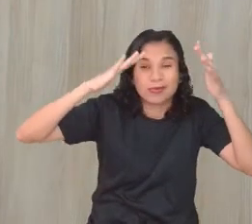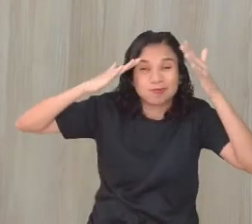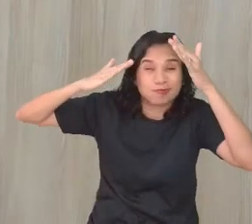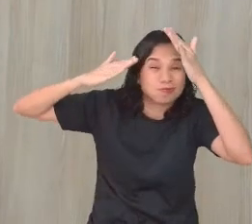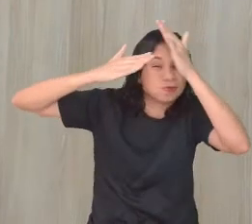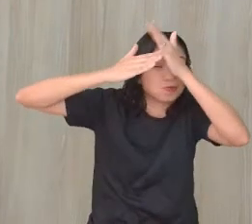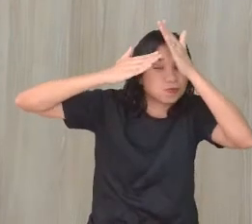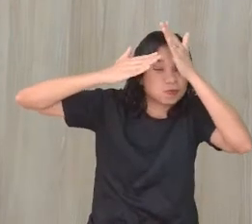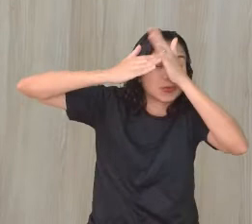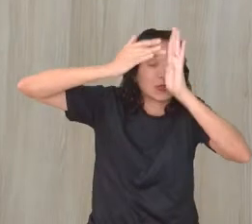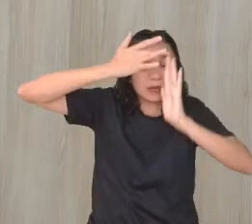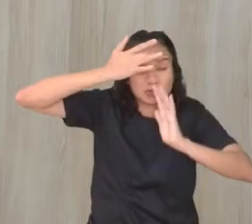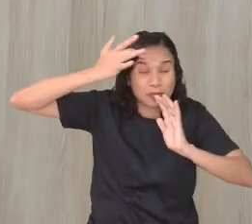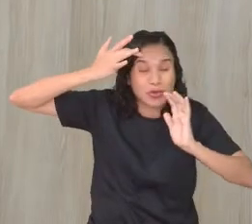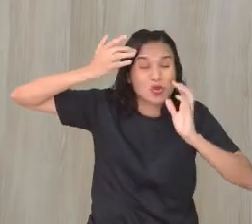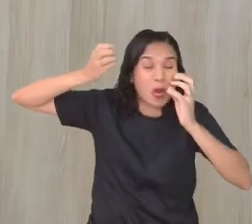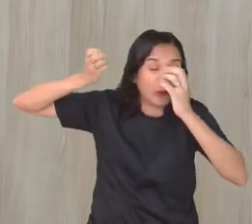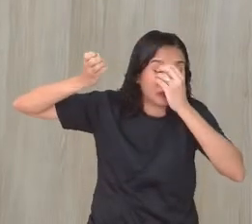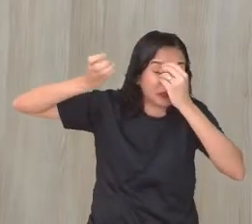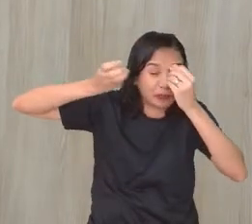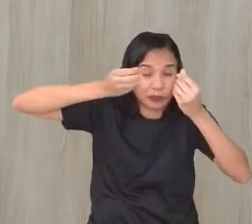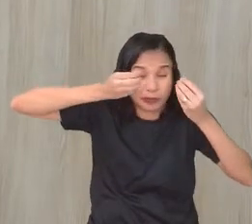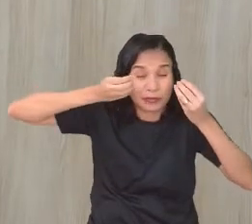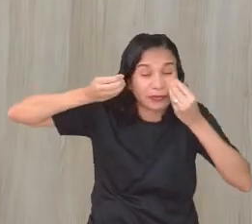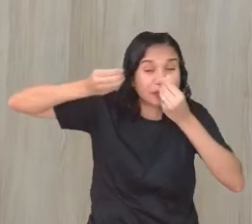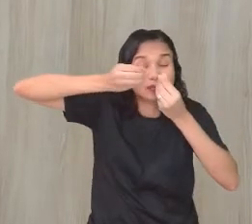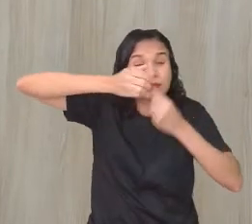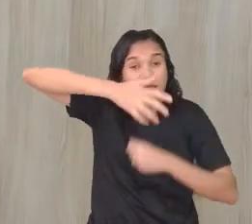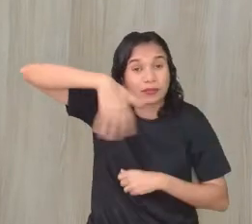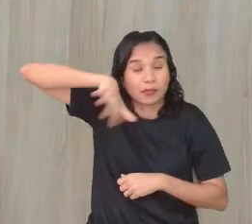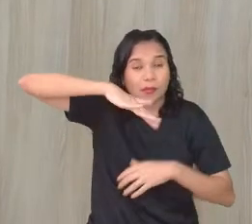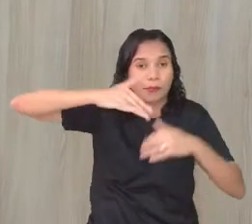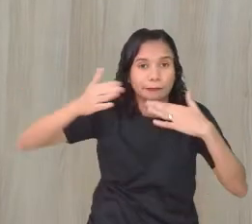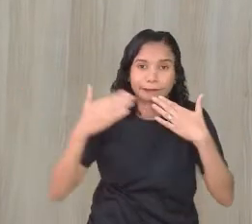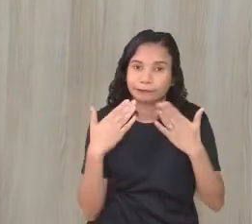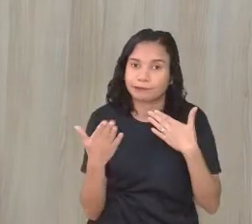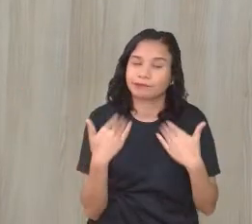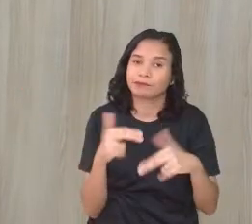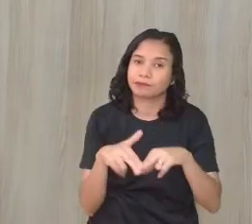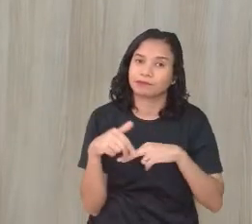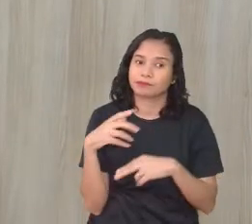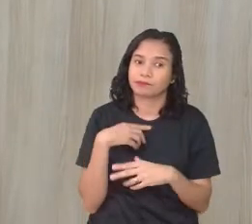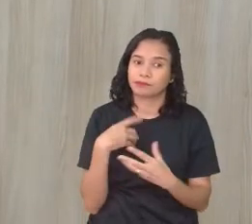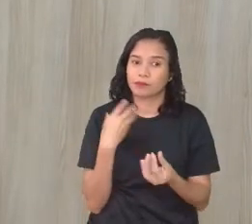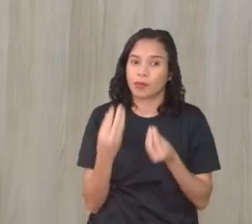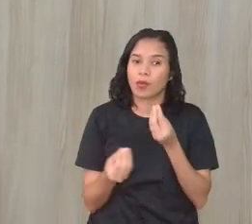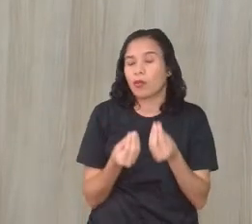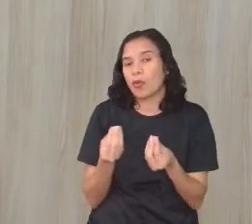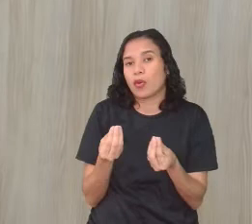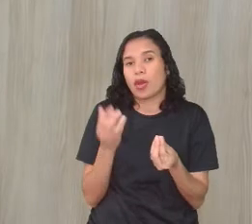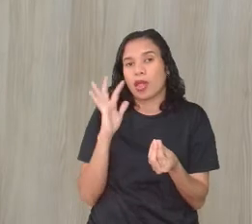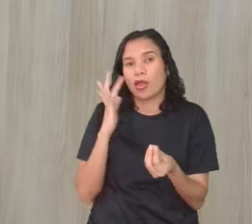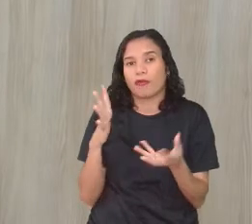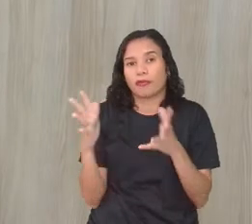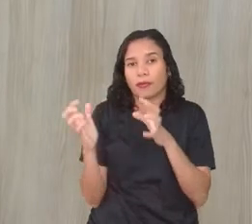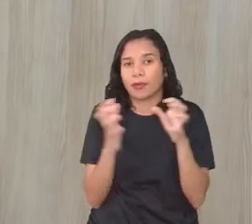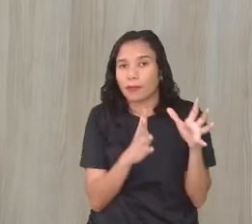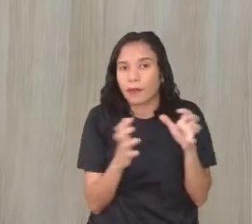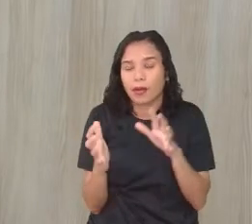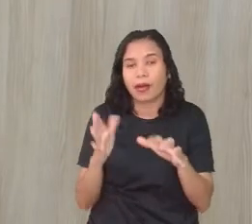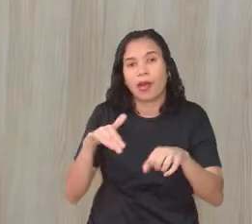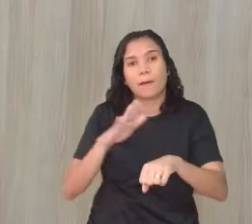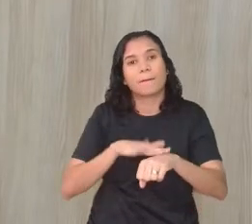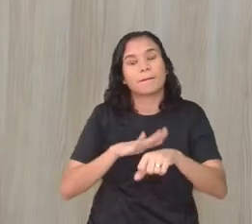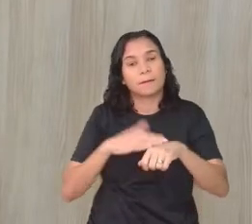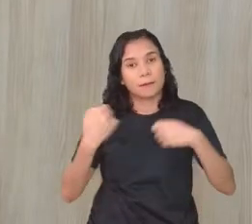bloqueio na mente de alguns que estão ali no meio de uma discussão e se acaba, não é? É esse momento que